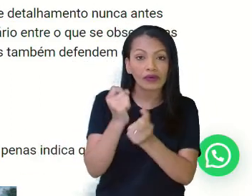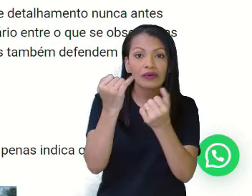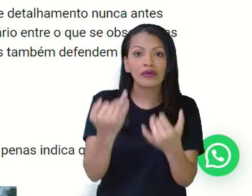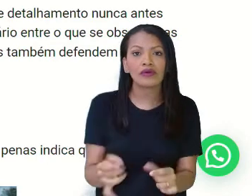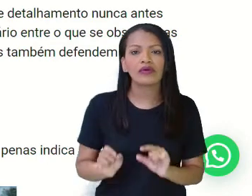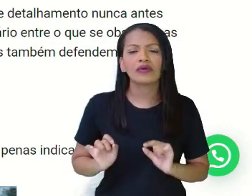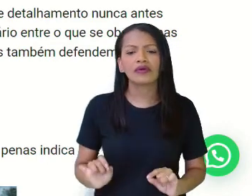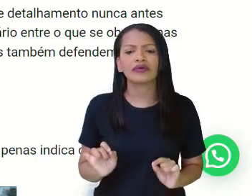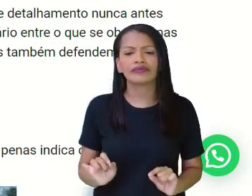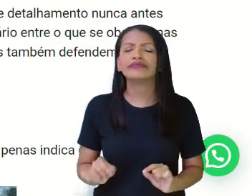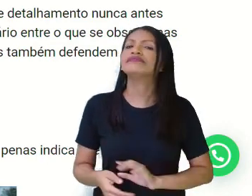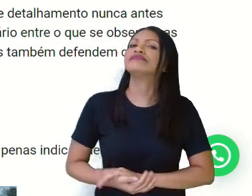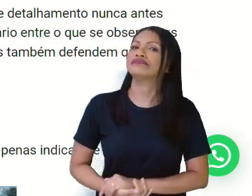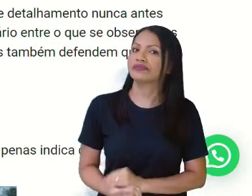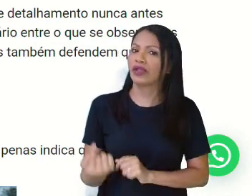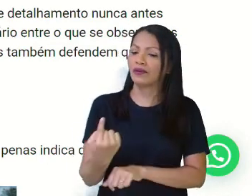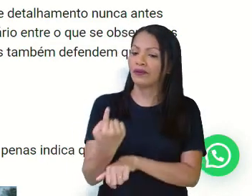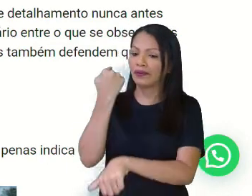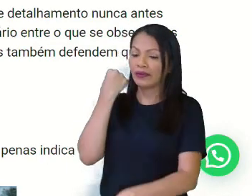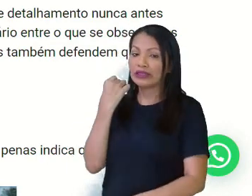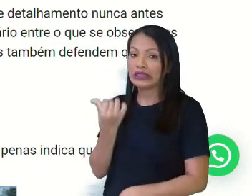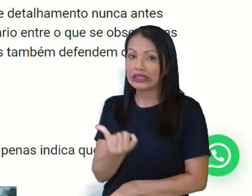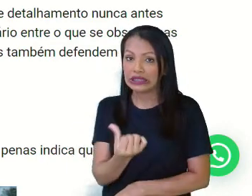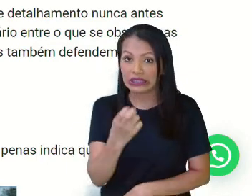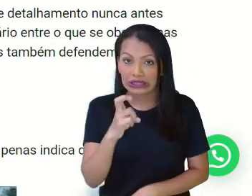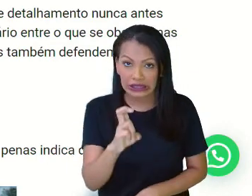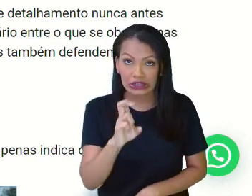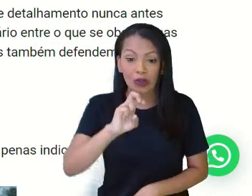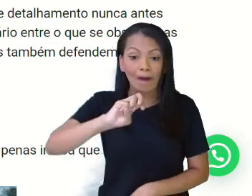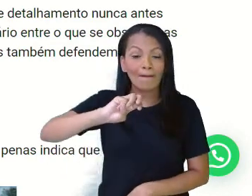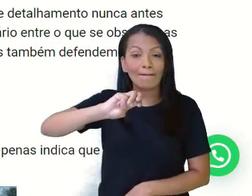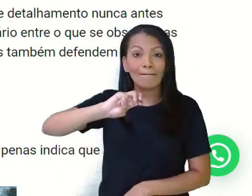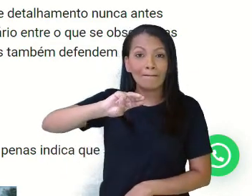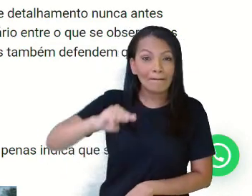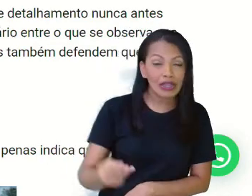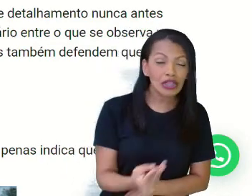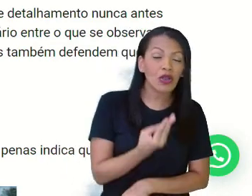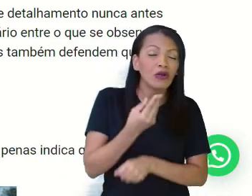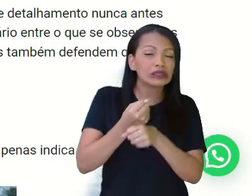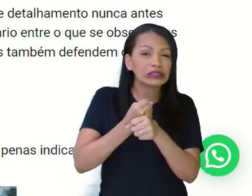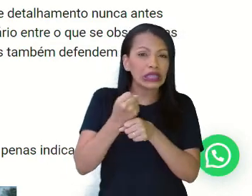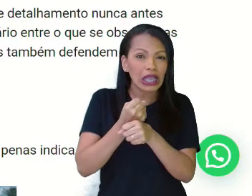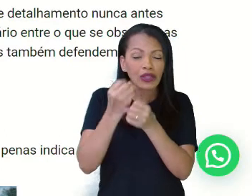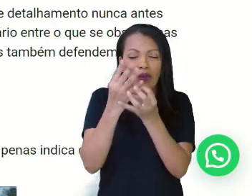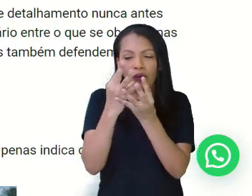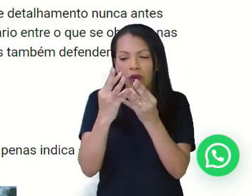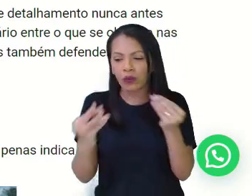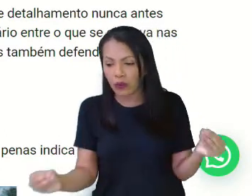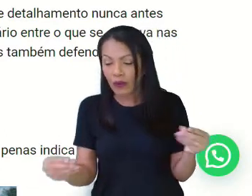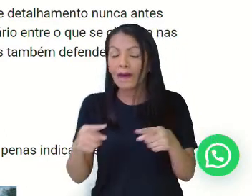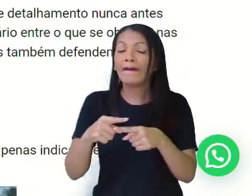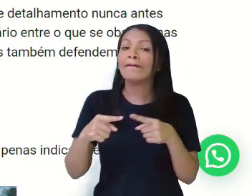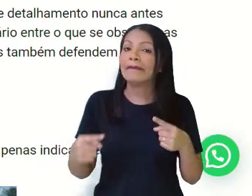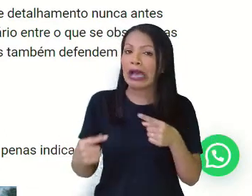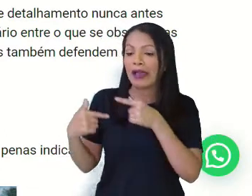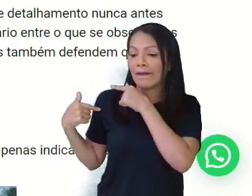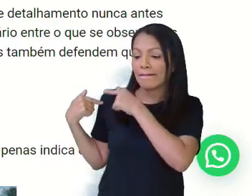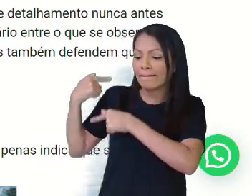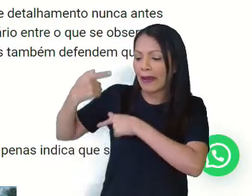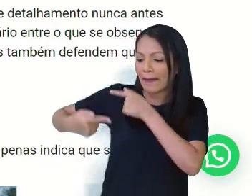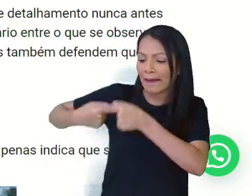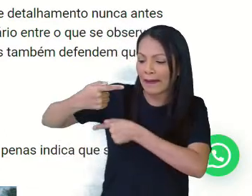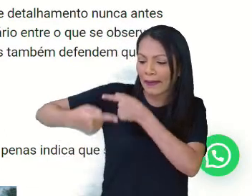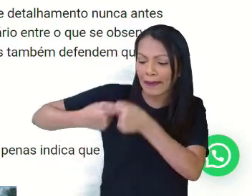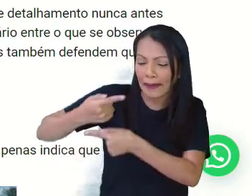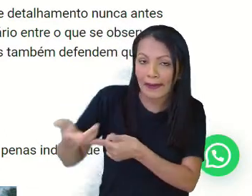há cerca de 65 milhões de anos, os dinossauros foram extintos, mas deixaram descendentes que persistem nos